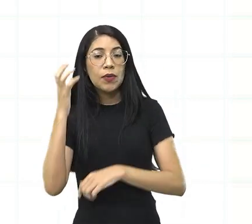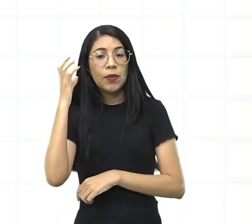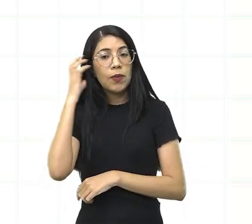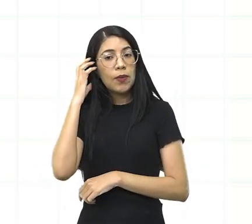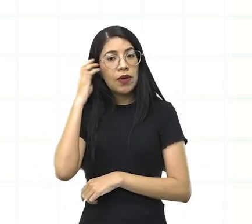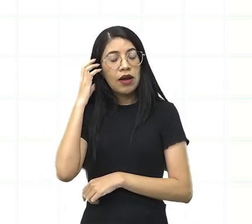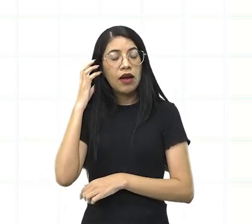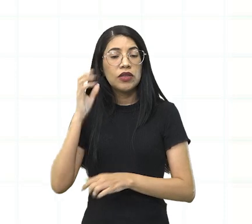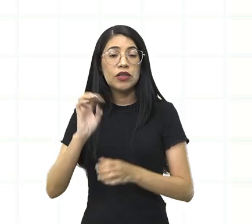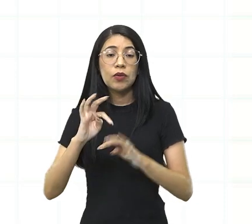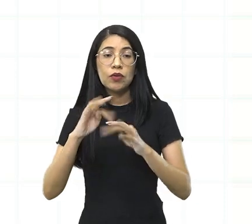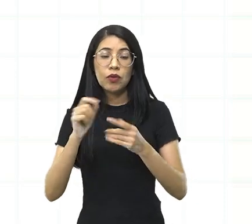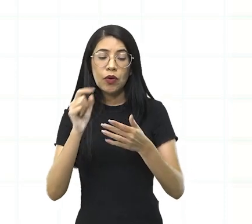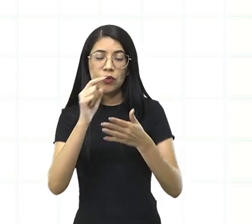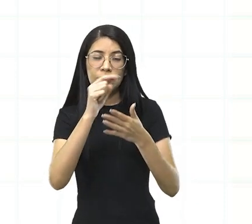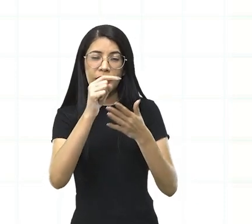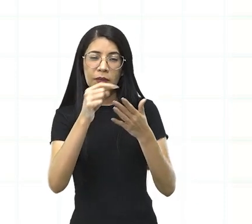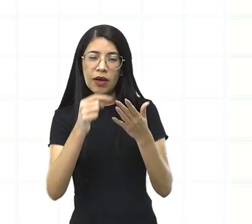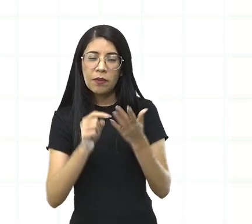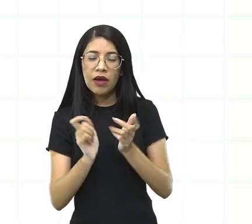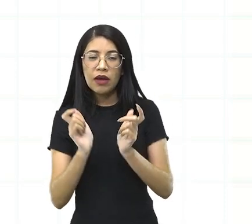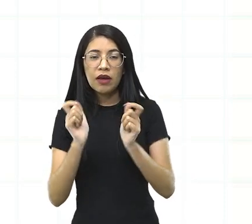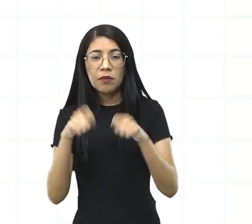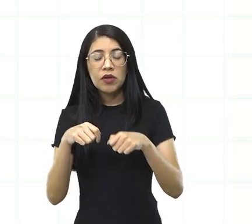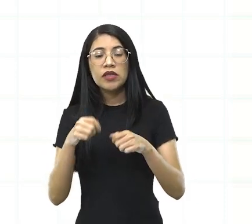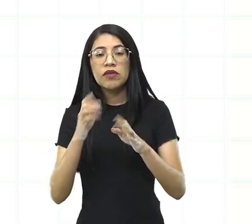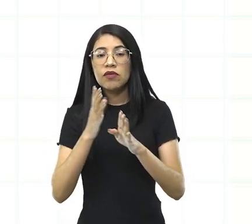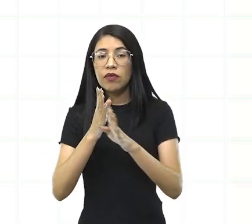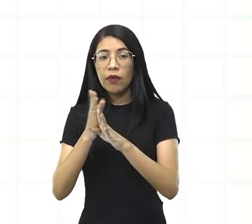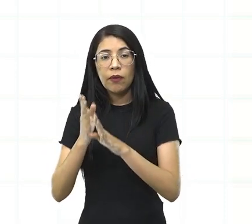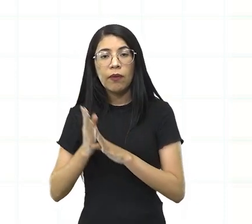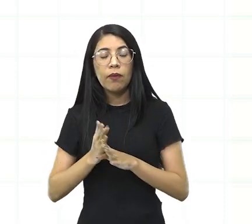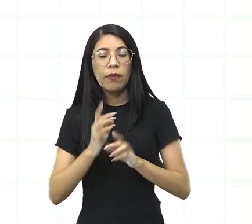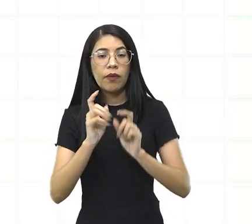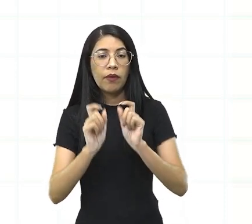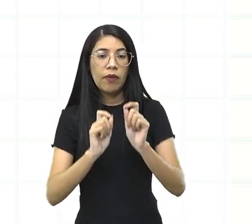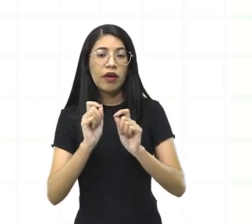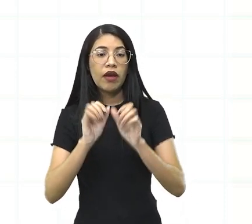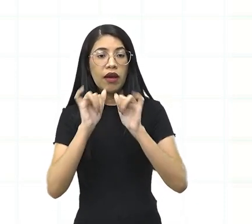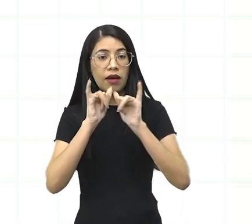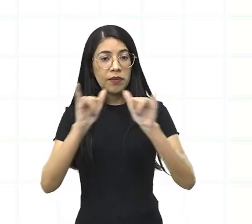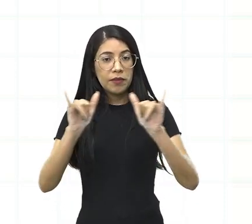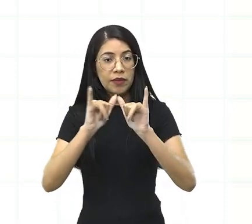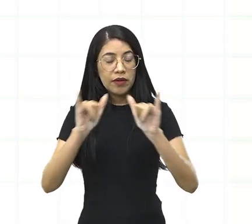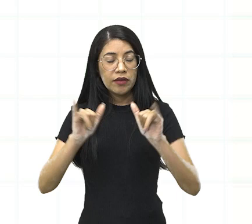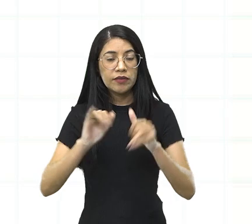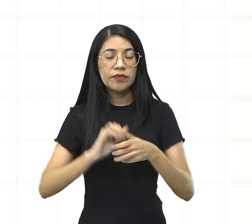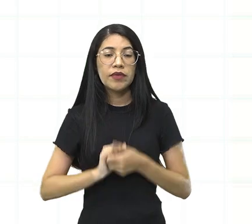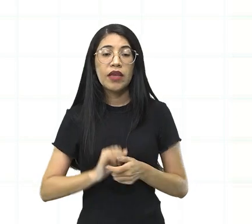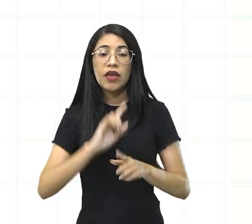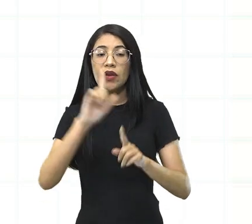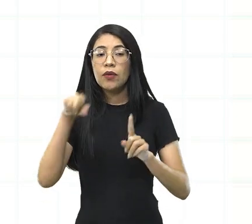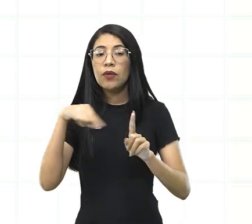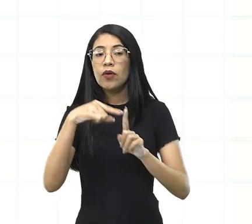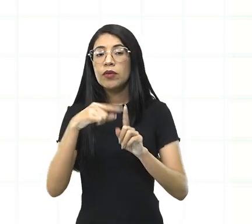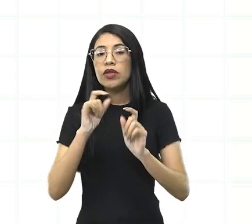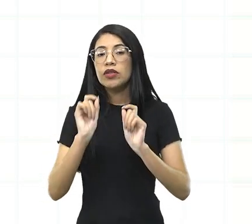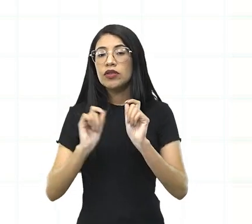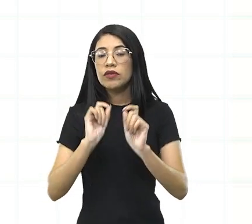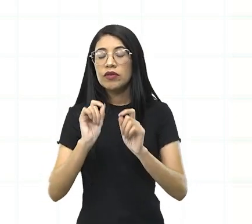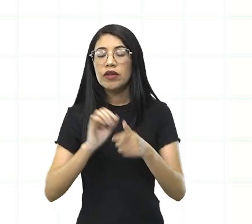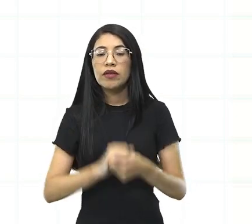rádio. Então, em todos esses veículos de comunicação, nós encontramos a propaganda. E o único intuito dela é o